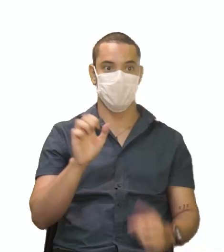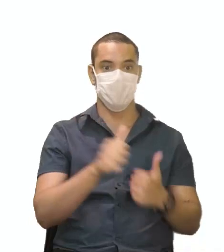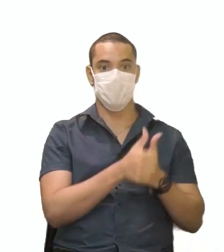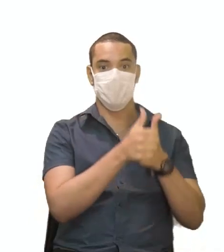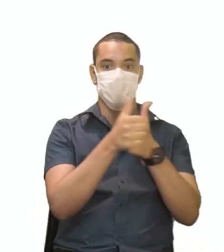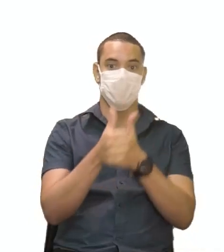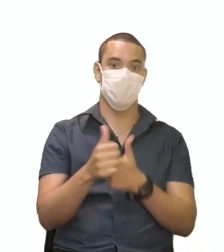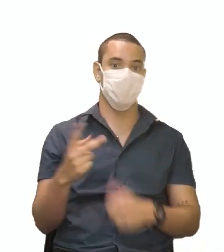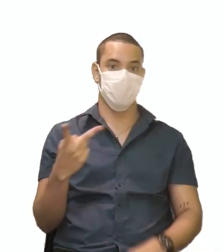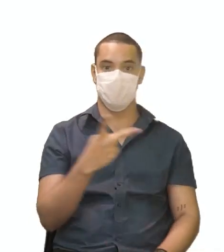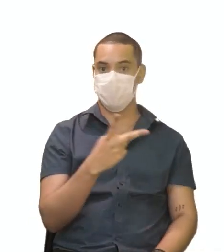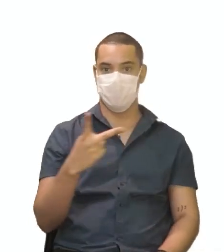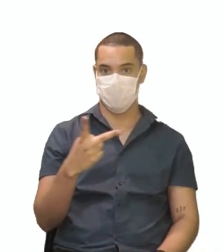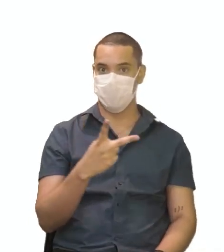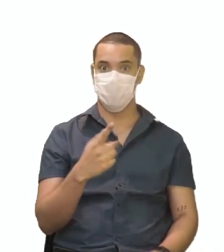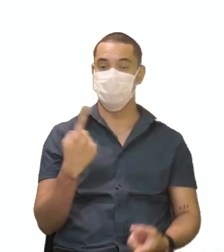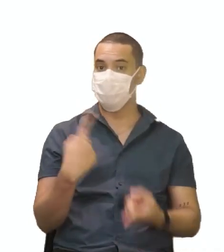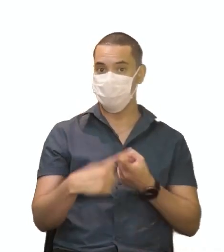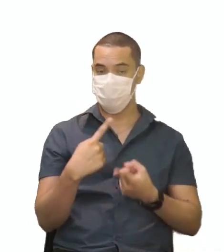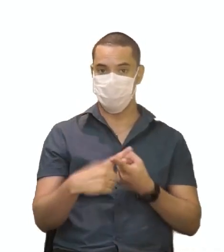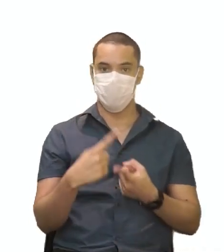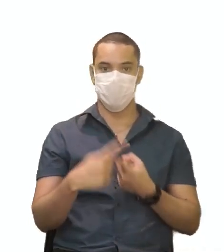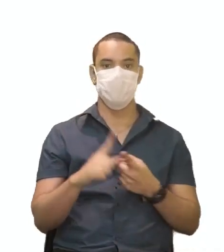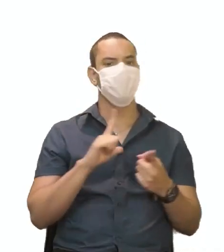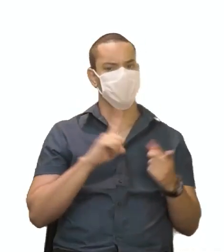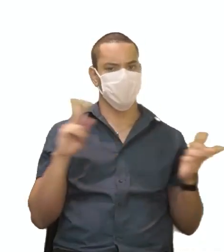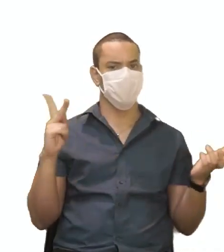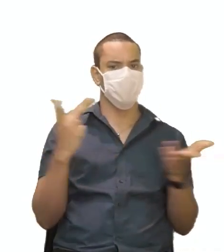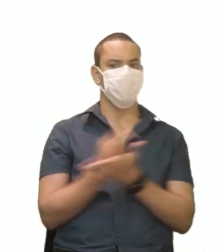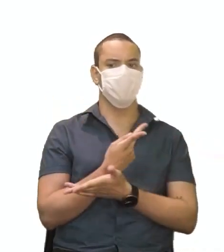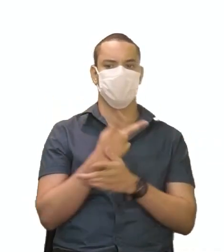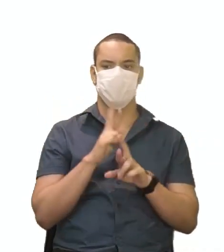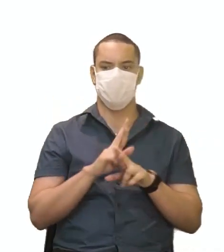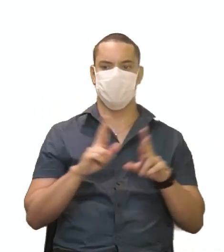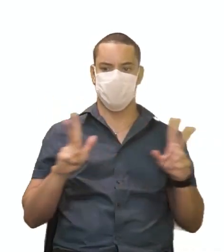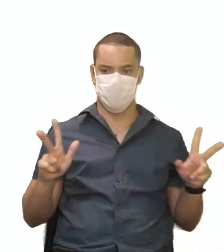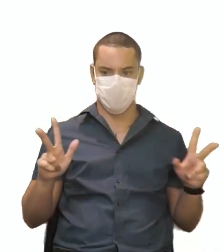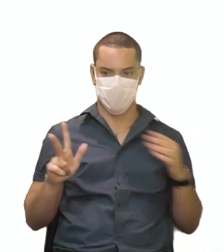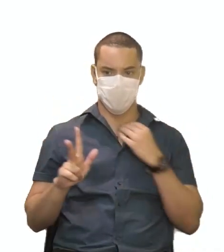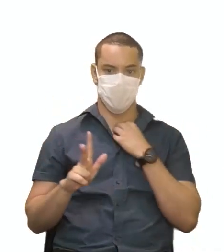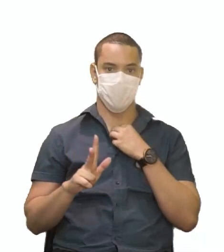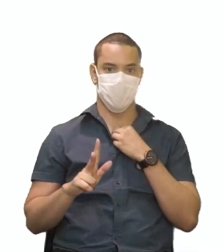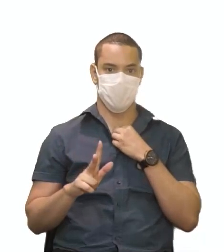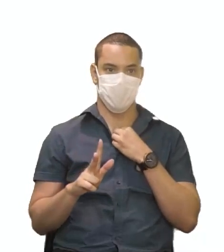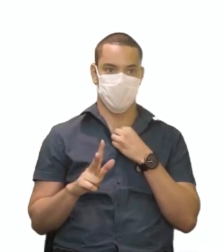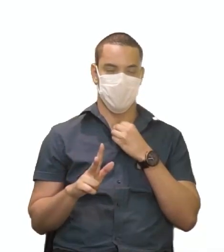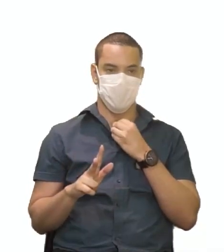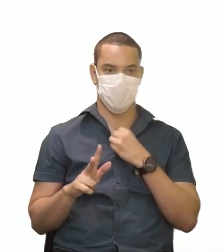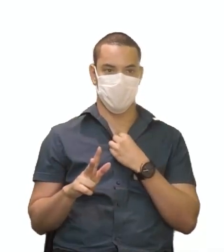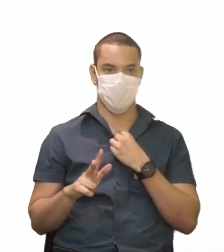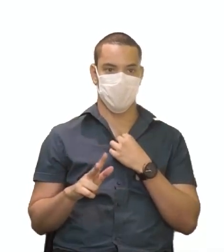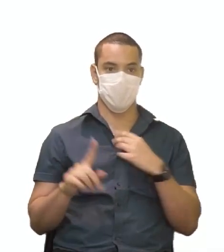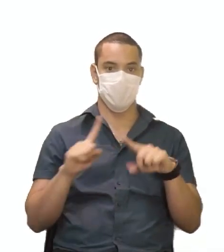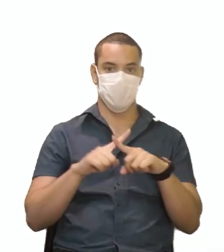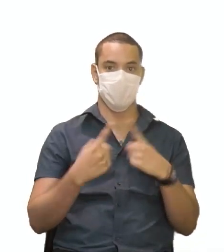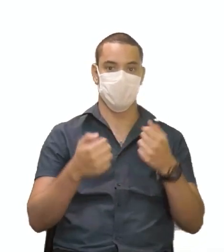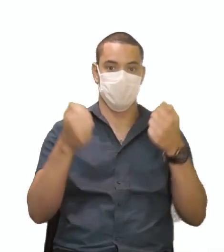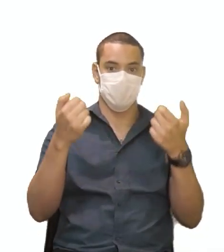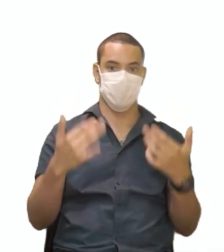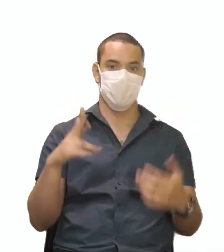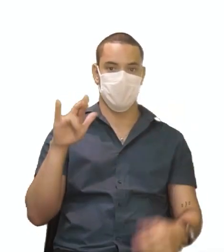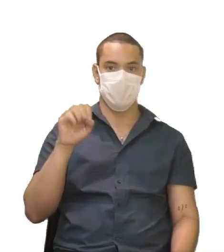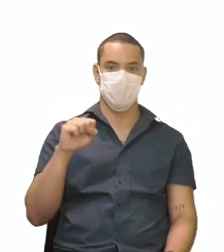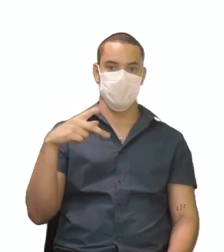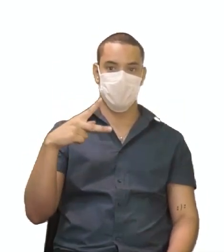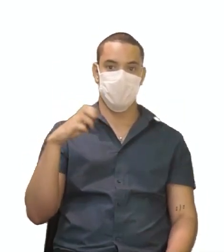respectivamente. Você vai ter que colocar na sequência, porque eventos acontecem de formas diferentes, então você tem que colocar eles na sequência, tá? Quando fala respectivamente,